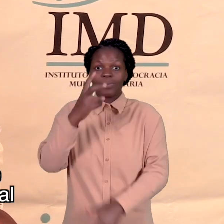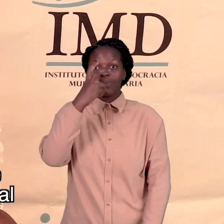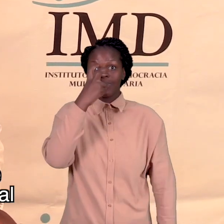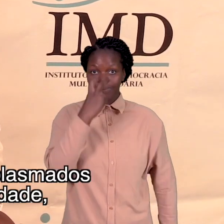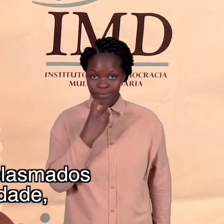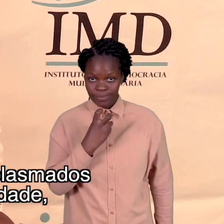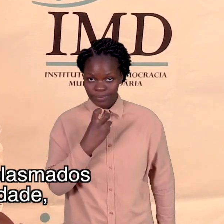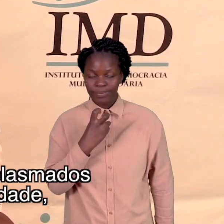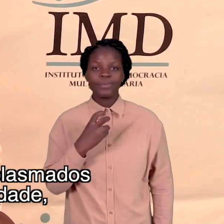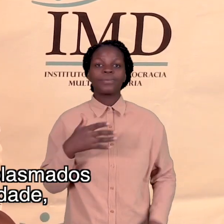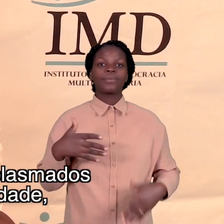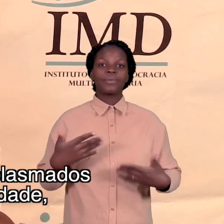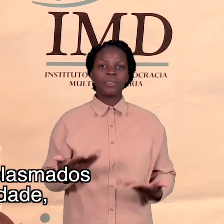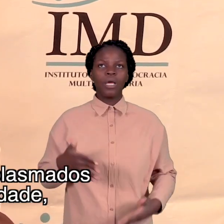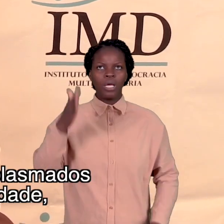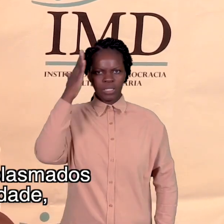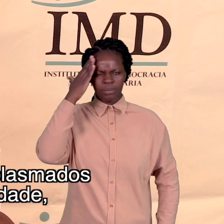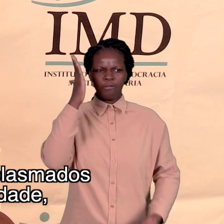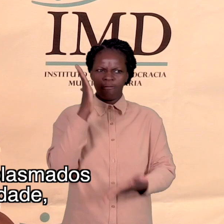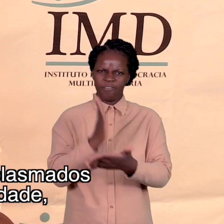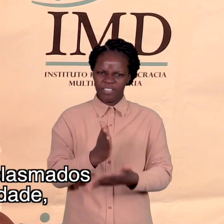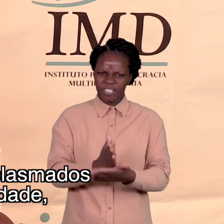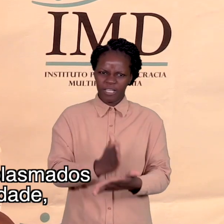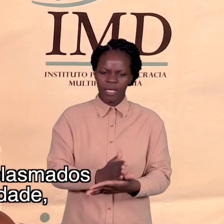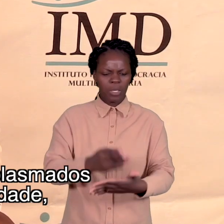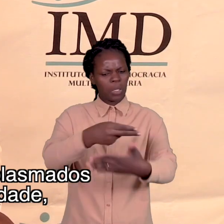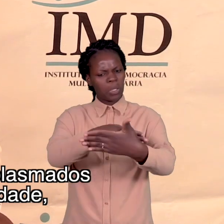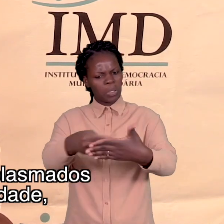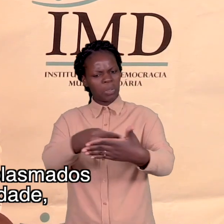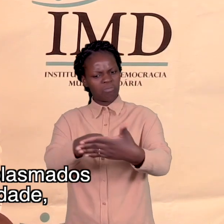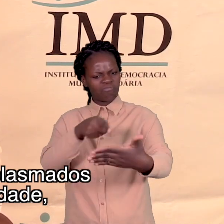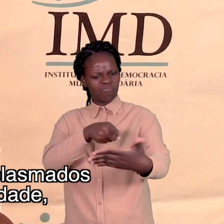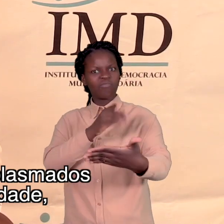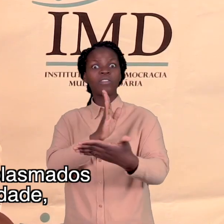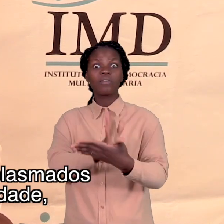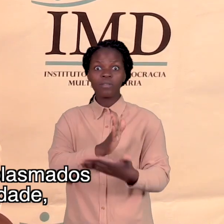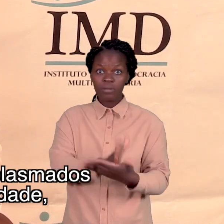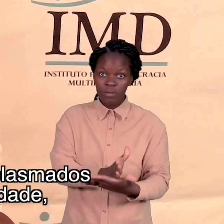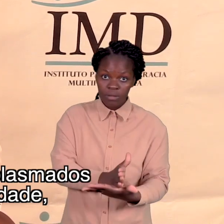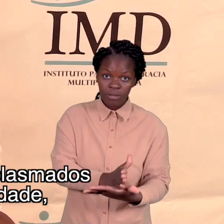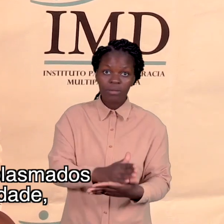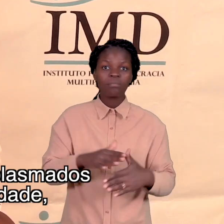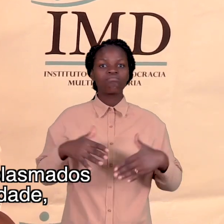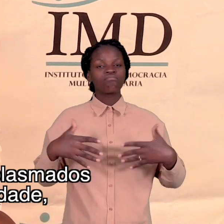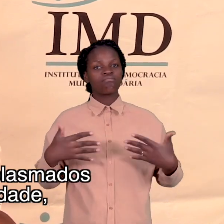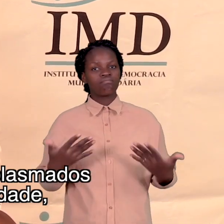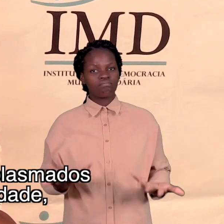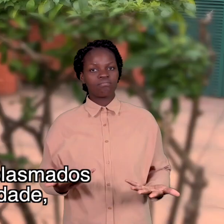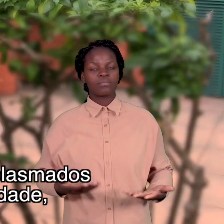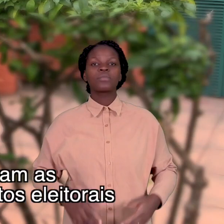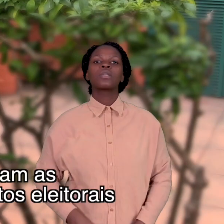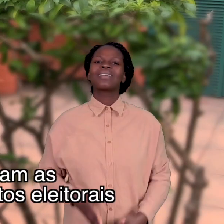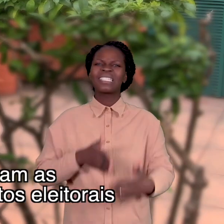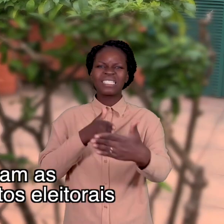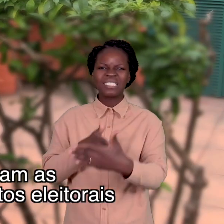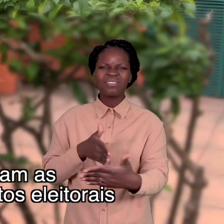visual possam ter certeza que os dados plasmados nos cartões refletem a sua realidade.